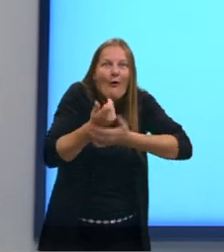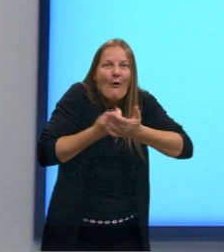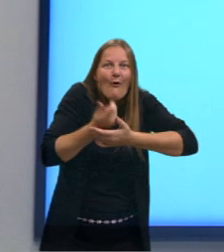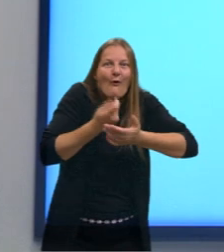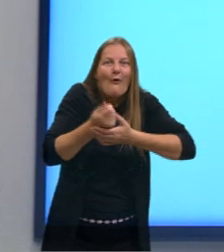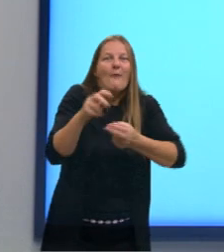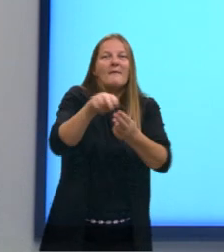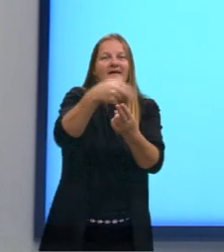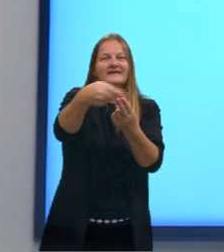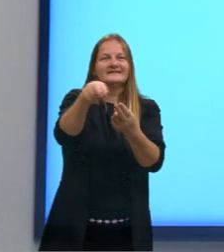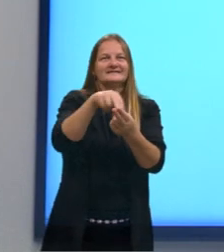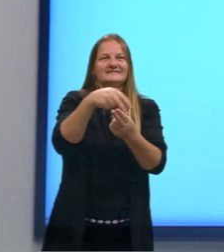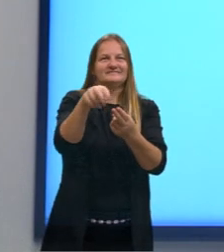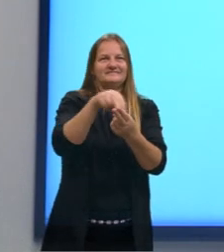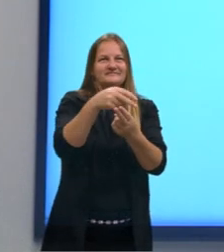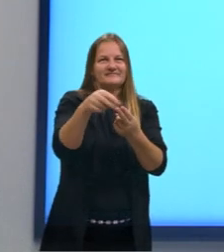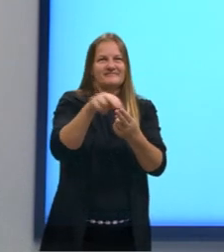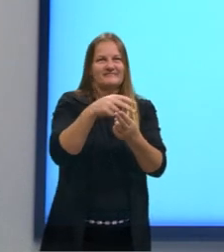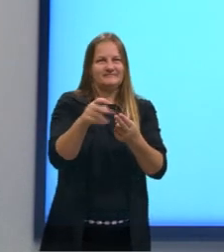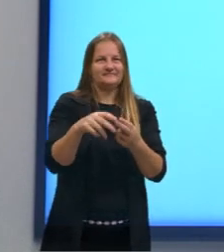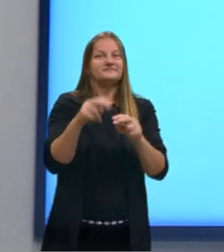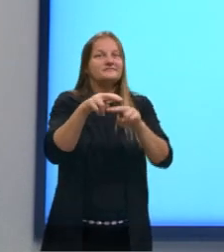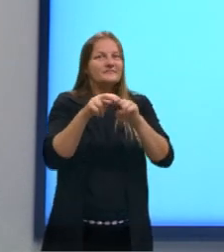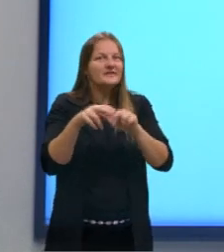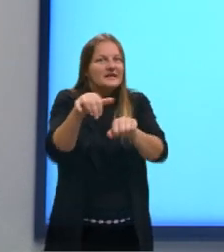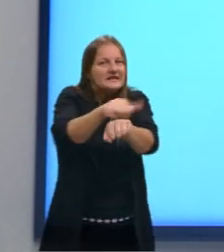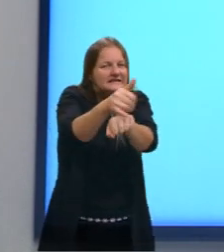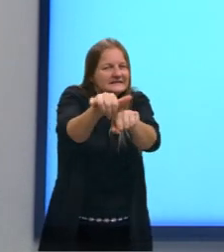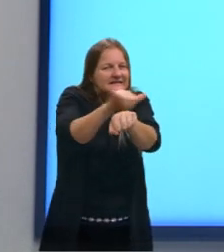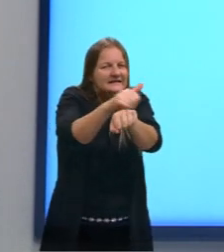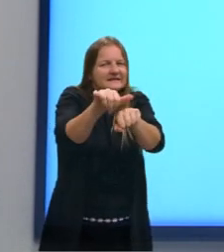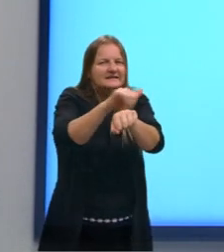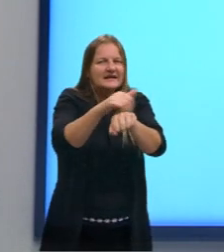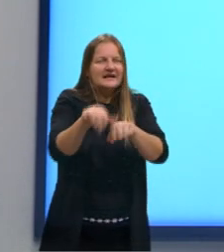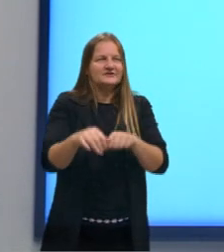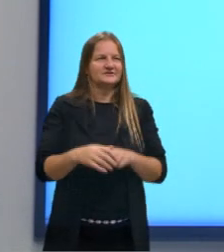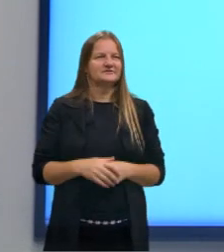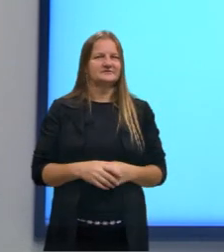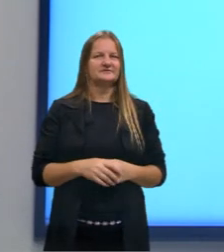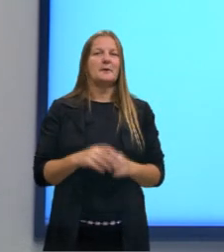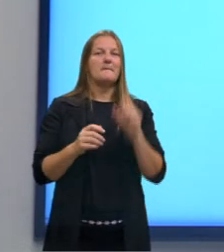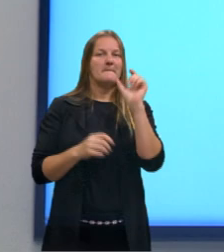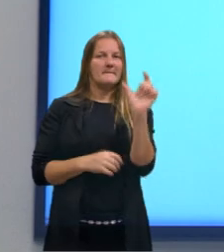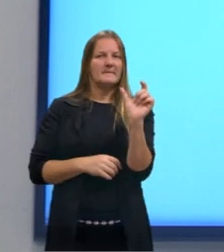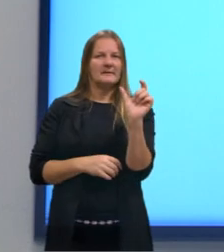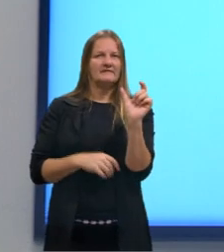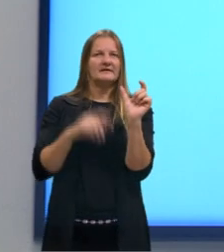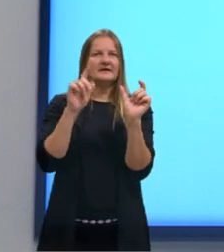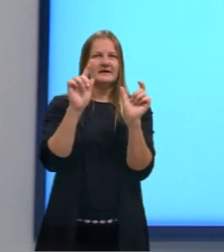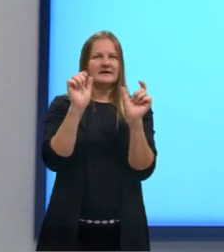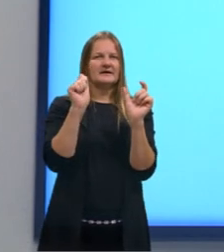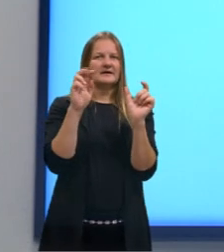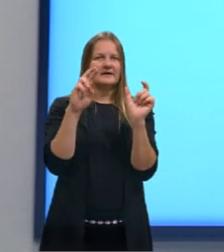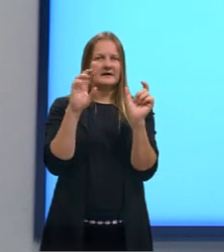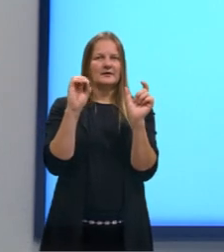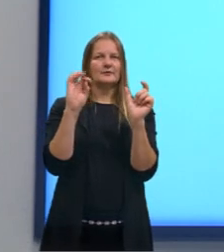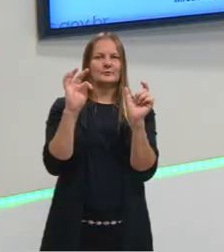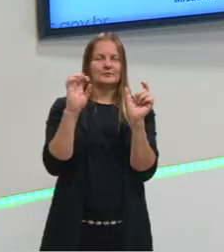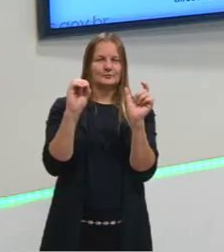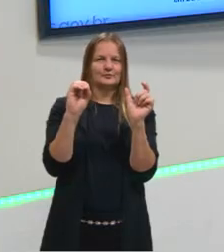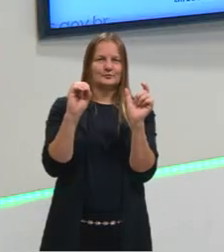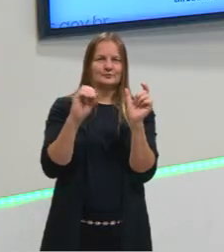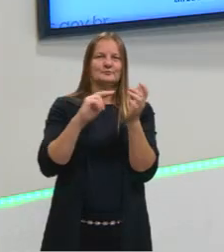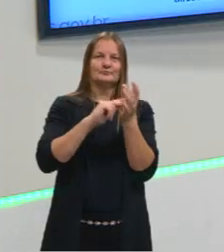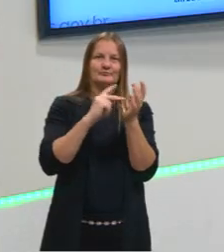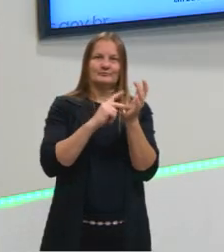este chocolate então aqui a gente tem o uso nesta palavra polissêmica para